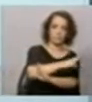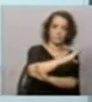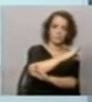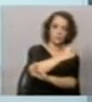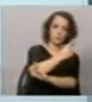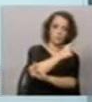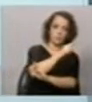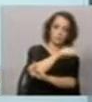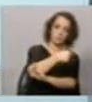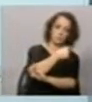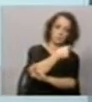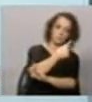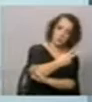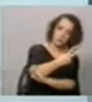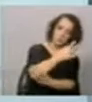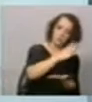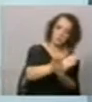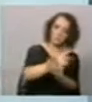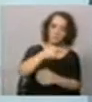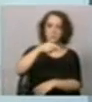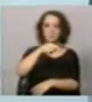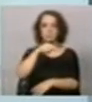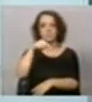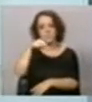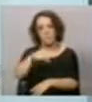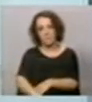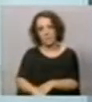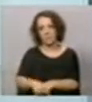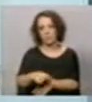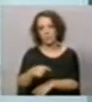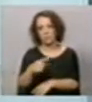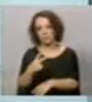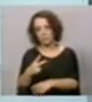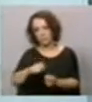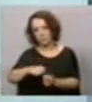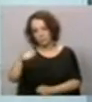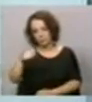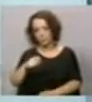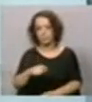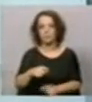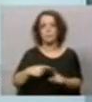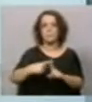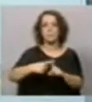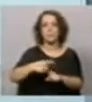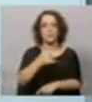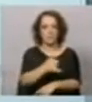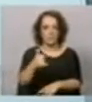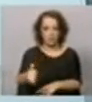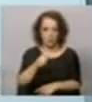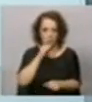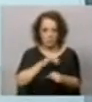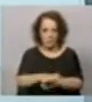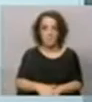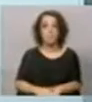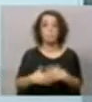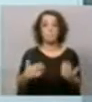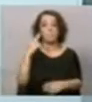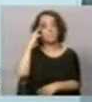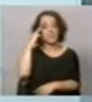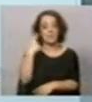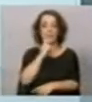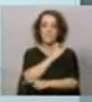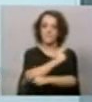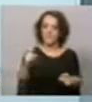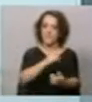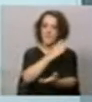até 1 metro, e a temperatura da água do mar 22 graus para o dia 2. Quanto ao arquipélago da Madeira, destacar o aviso, que há aqui um aviso amarelo de precipitação até às